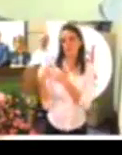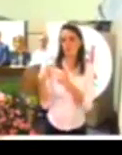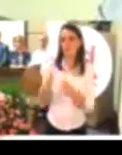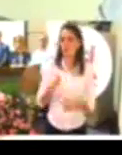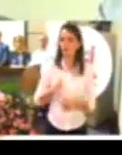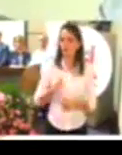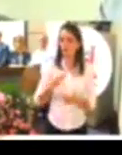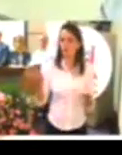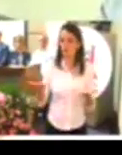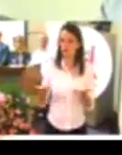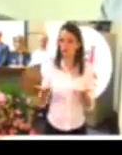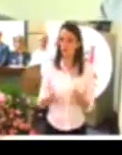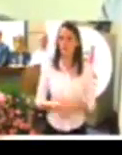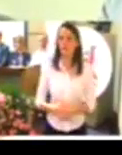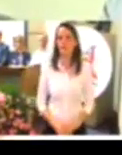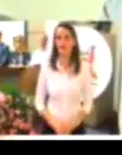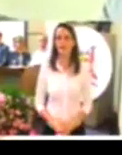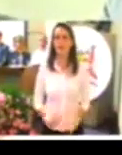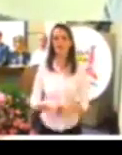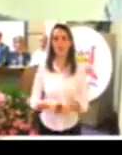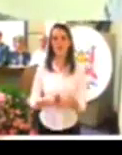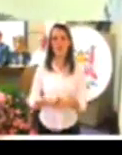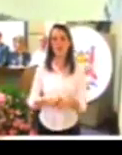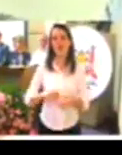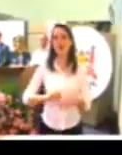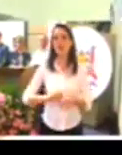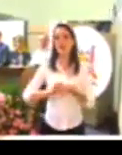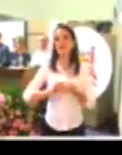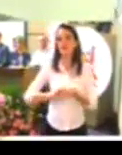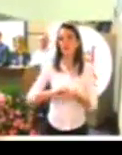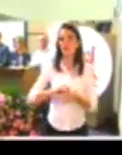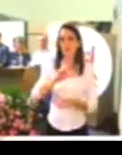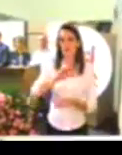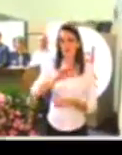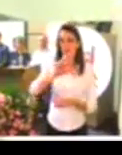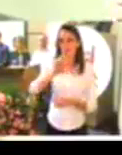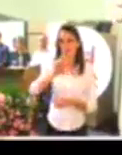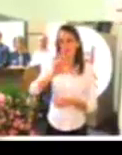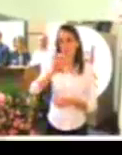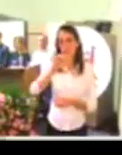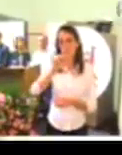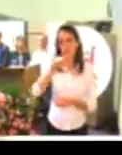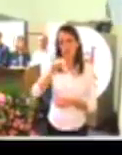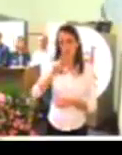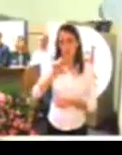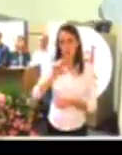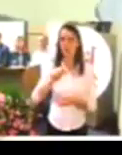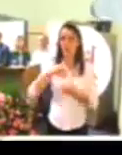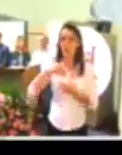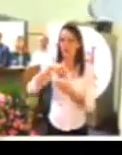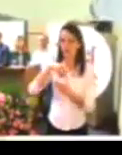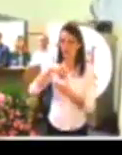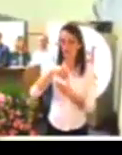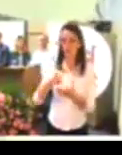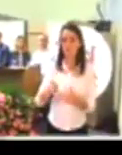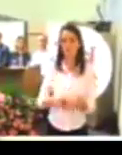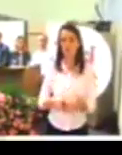fazem presente nesse ato. A doutora Luciana Sereta, que representa a nossa Unesc.